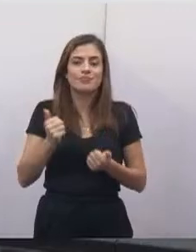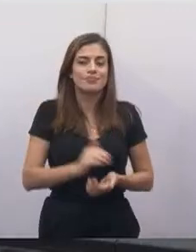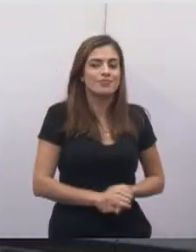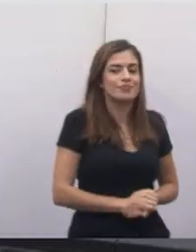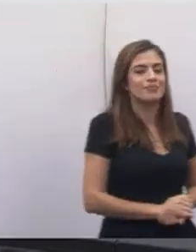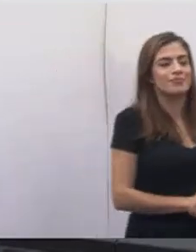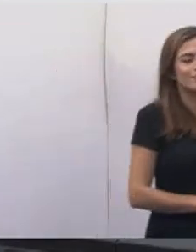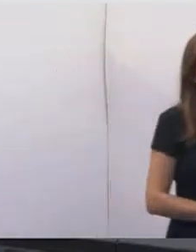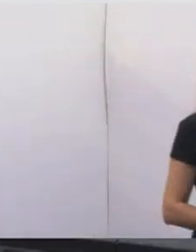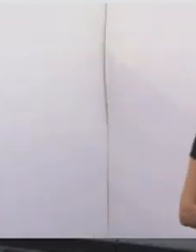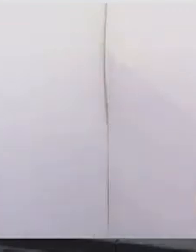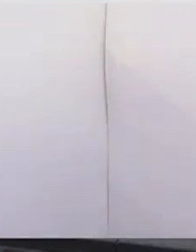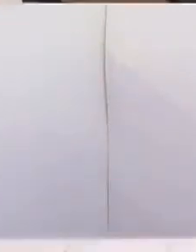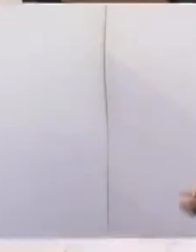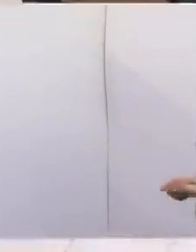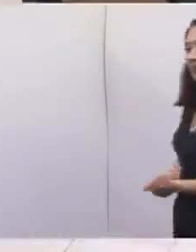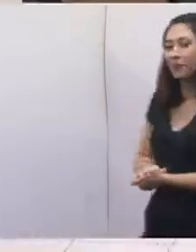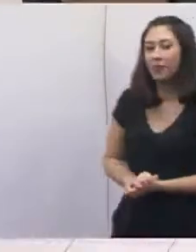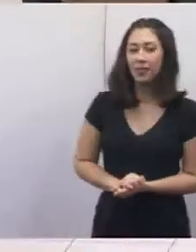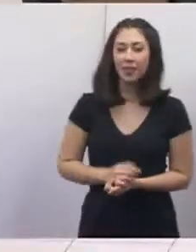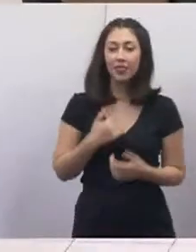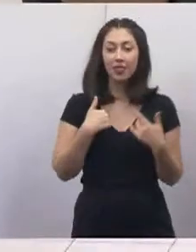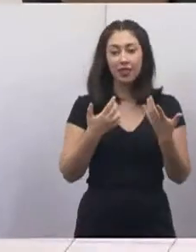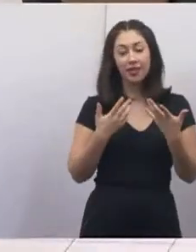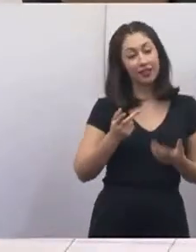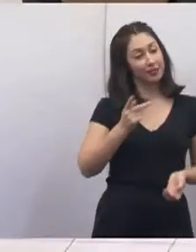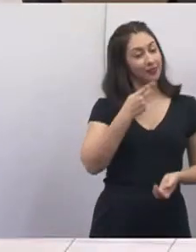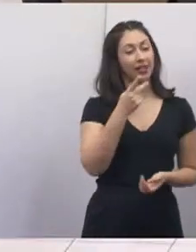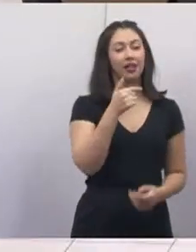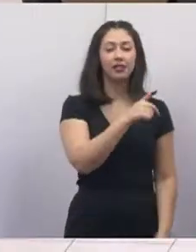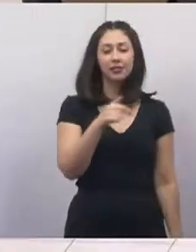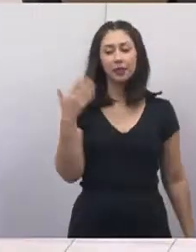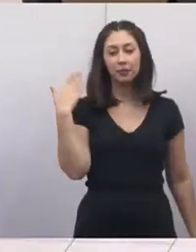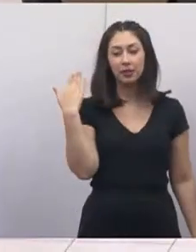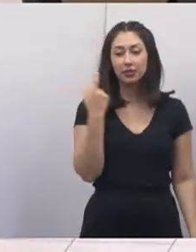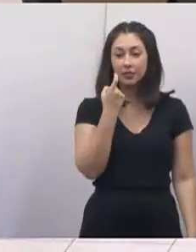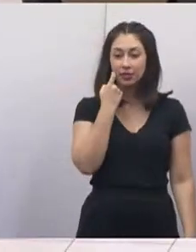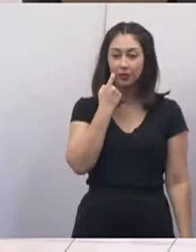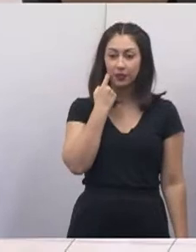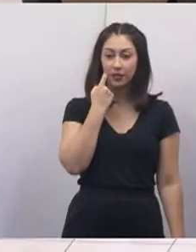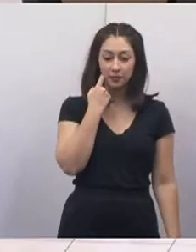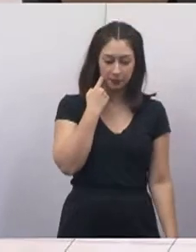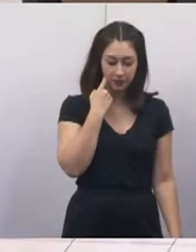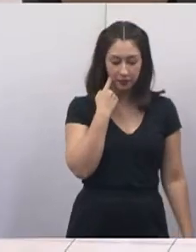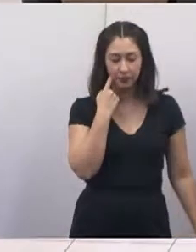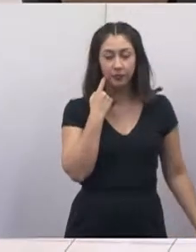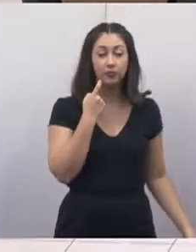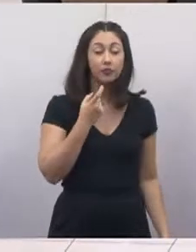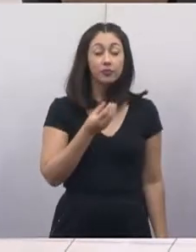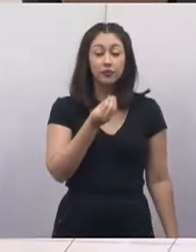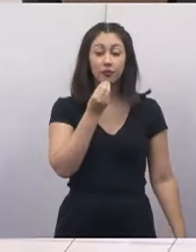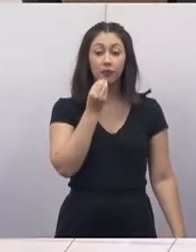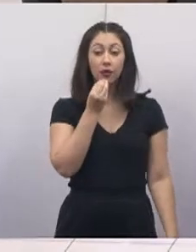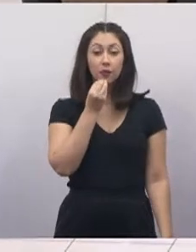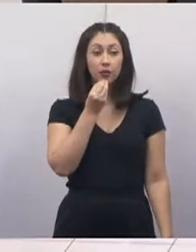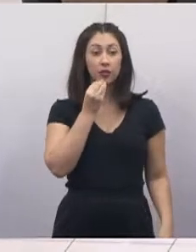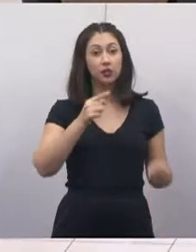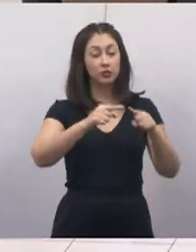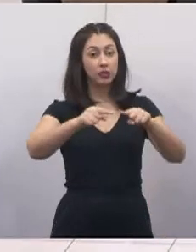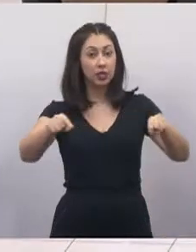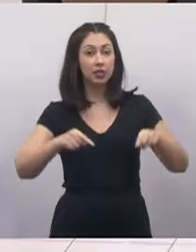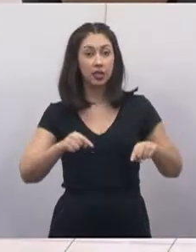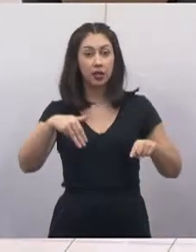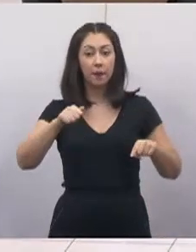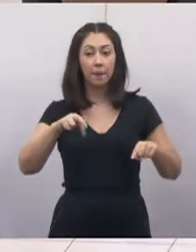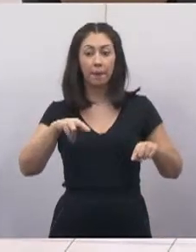Gostaria rapidamente de contribuir também, dizer que semana passada, agora sexta-feira, tive a oportunidade de estar ali na sala Mário Nago,